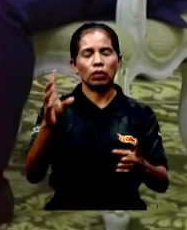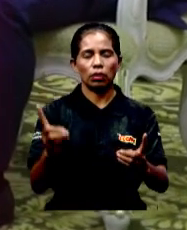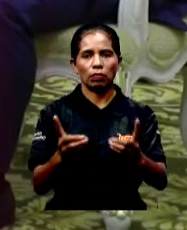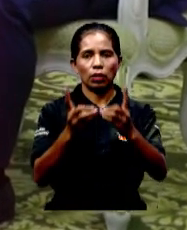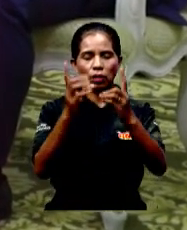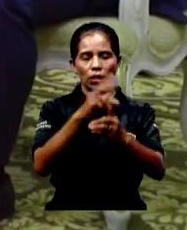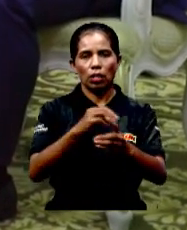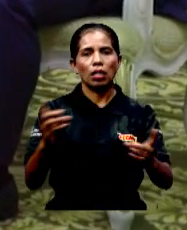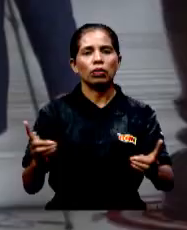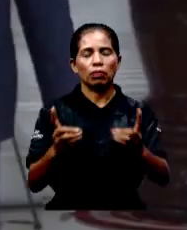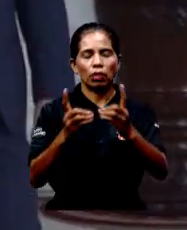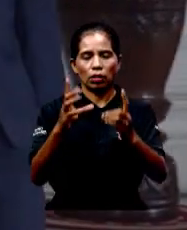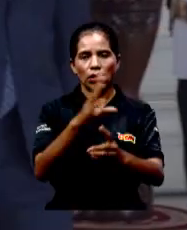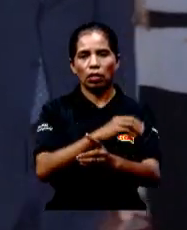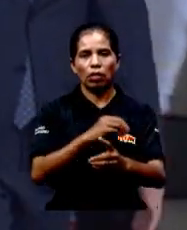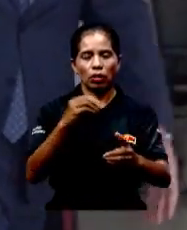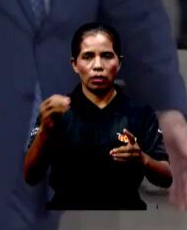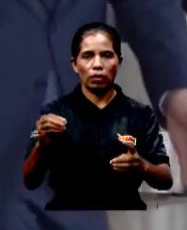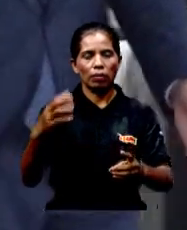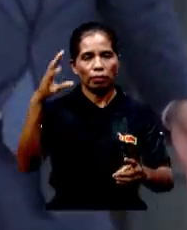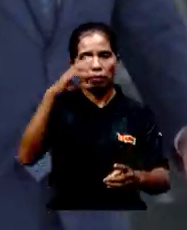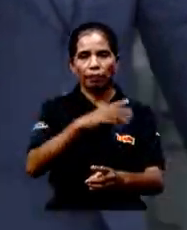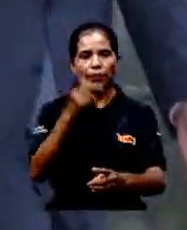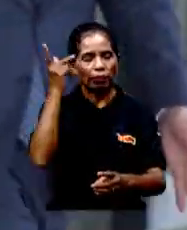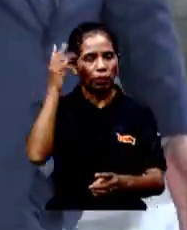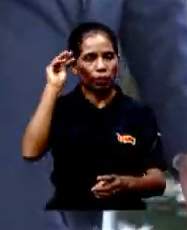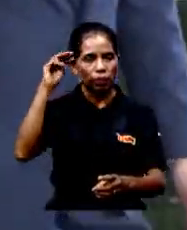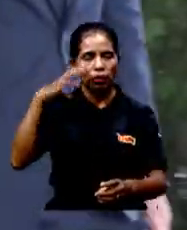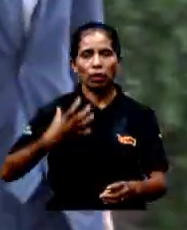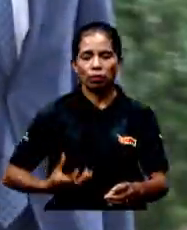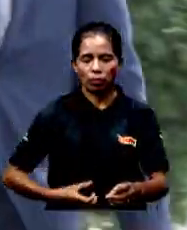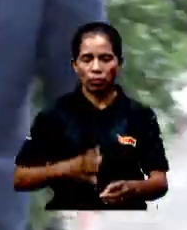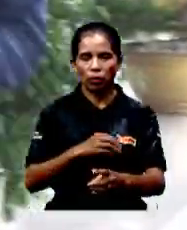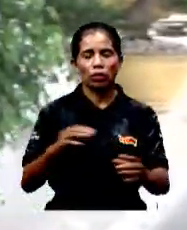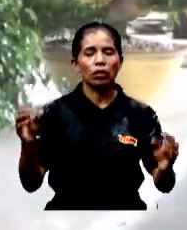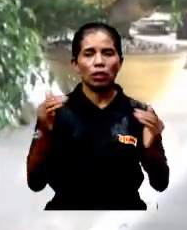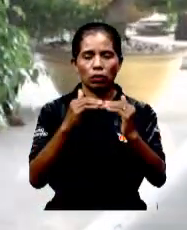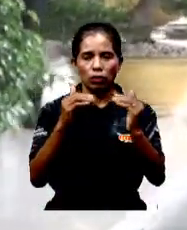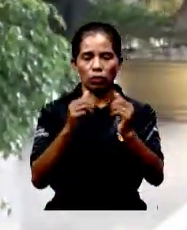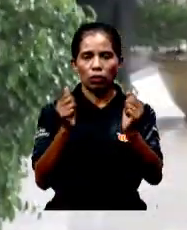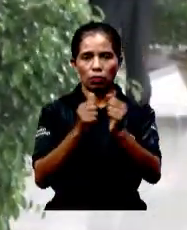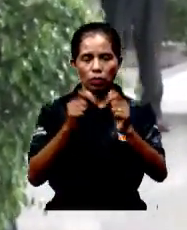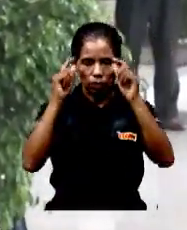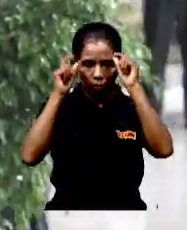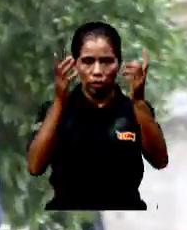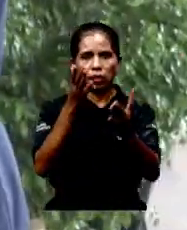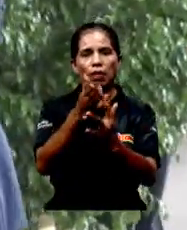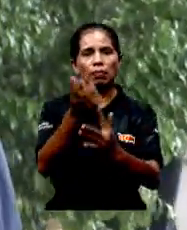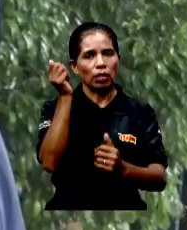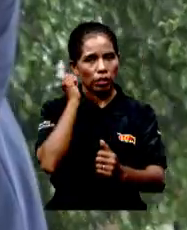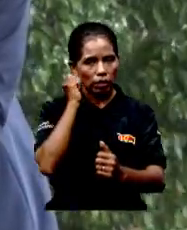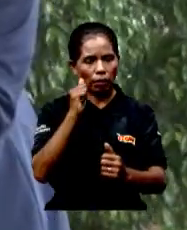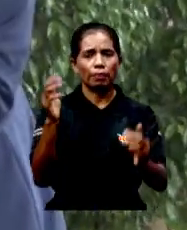primeiro-ministro Camboja Hun Manet, o de Qualia, com a cooperação entre Rairua no adesão Timor-Leste na ASEAN. Ao fim do